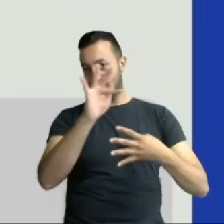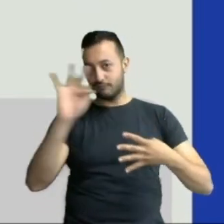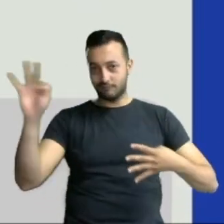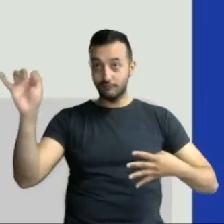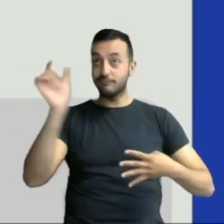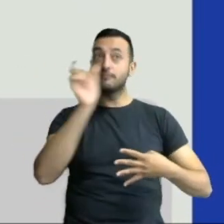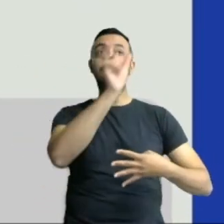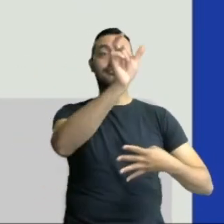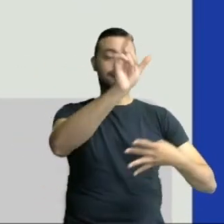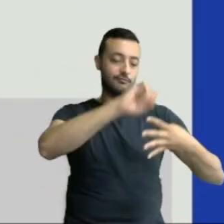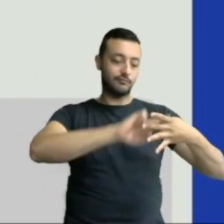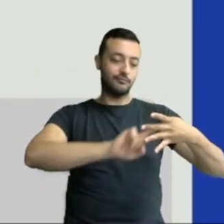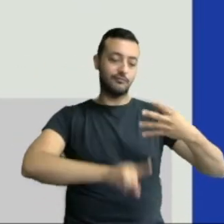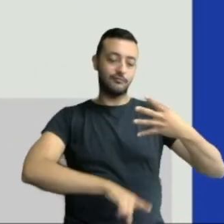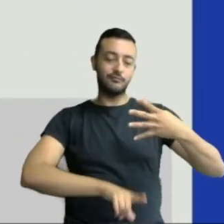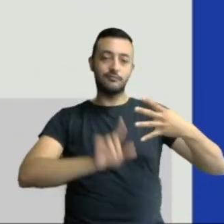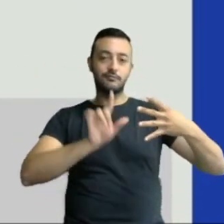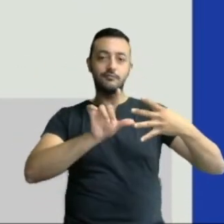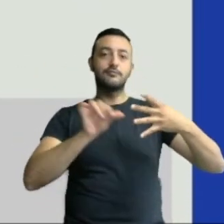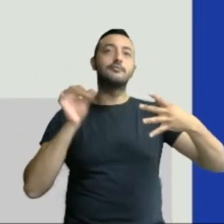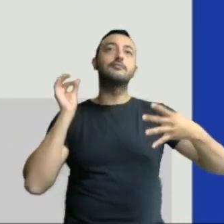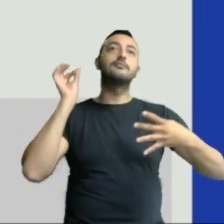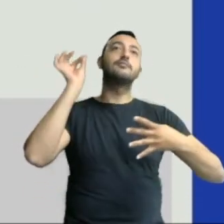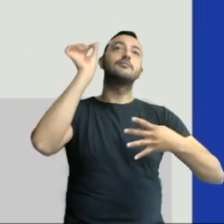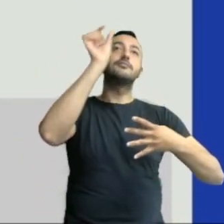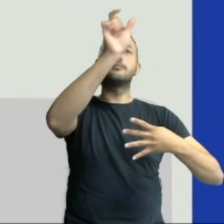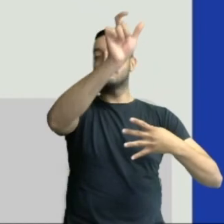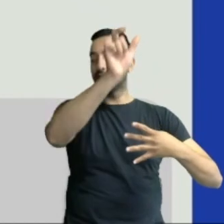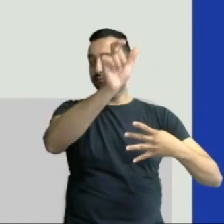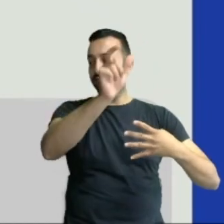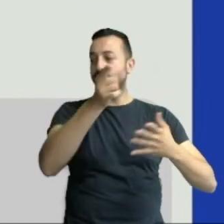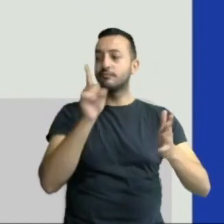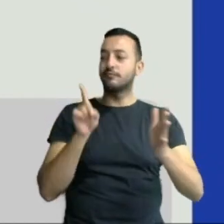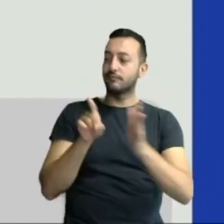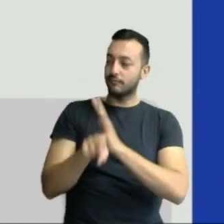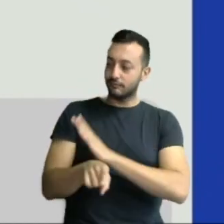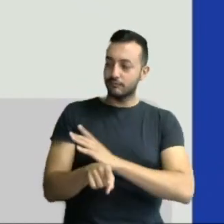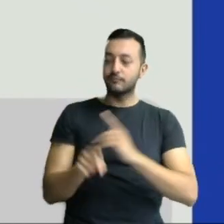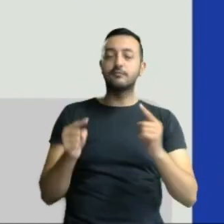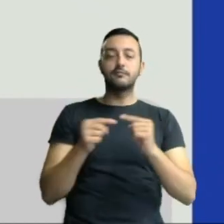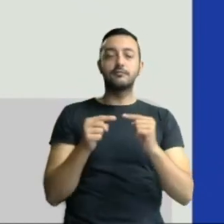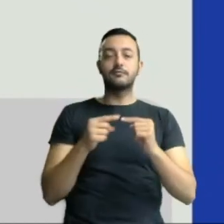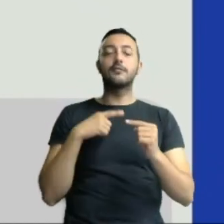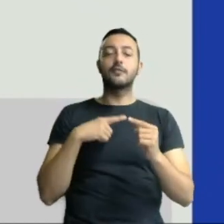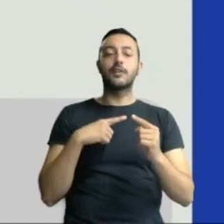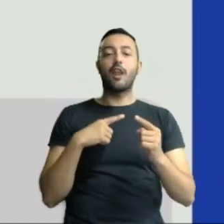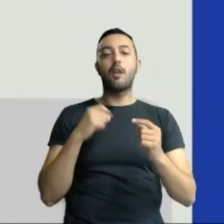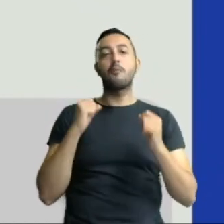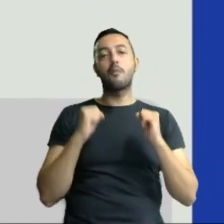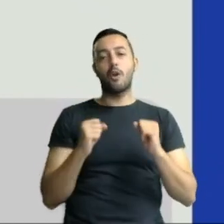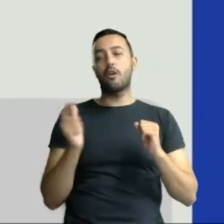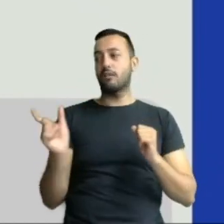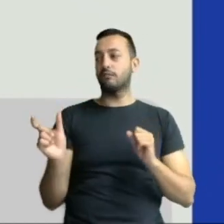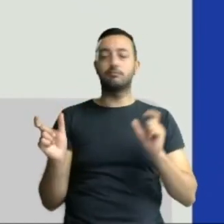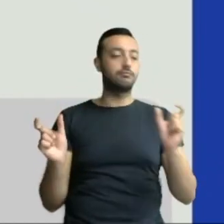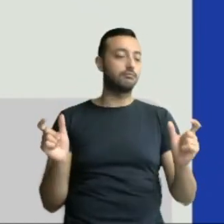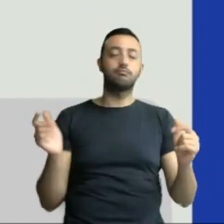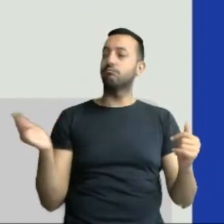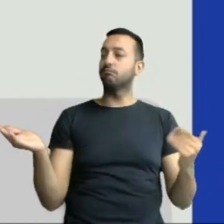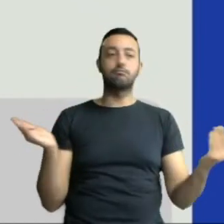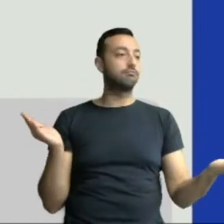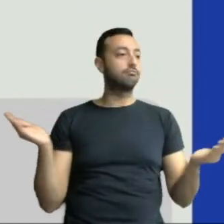aqui o quê? Que eu tenho a pergunta, né? E a essa pergunta é dada duas opções: